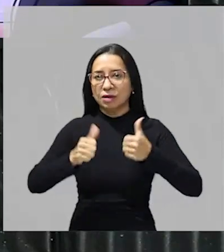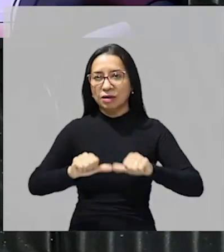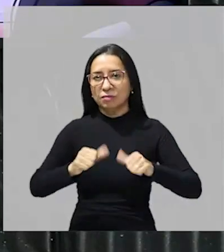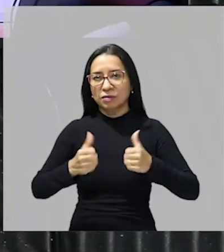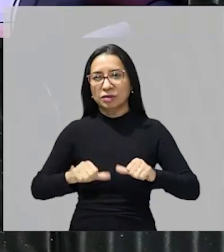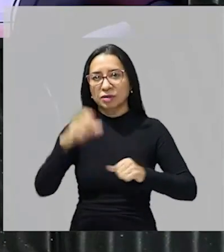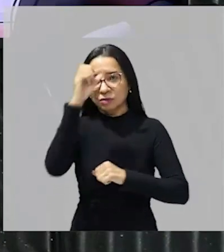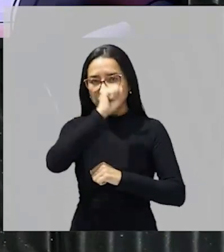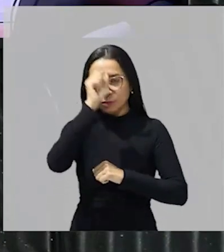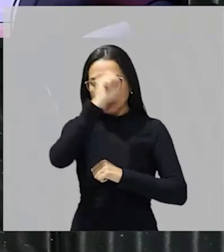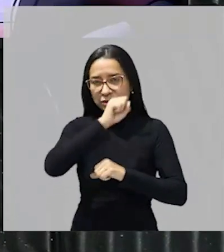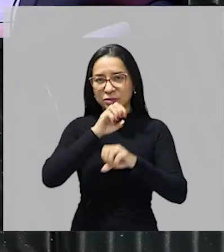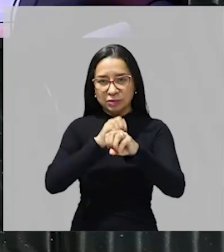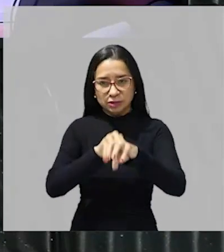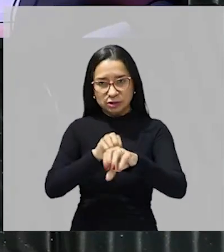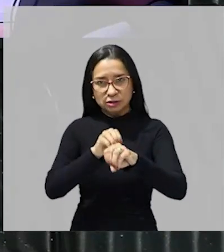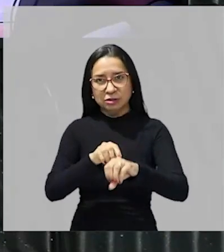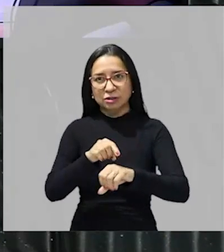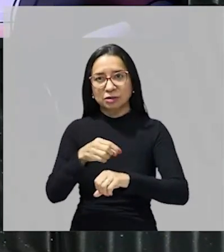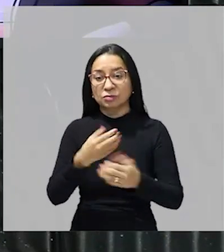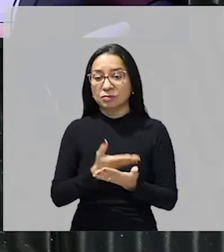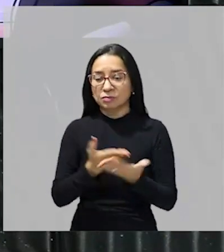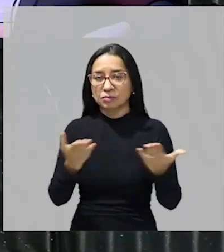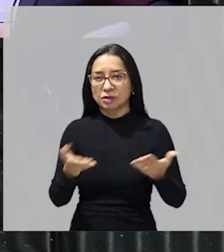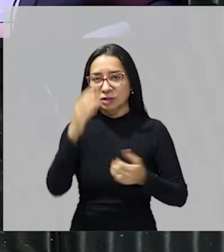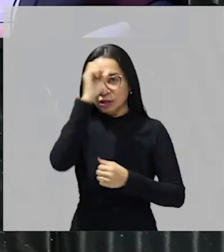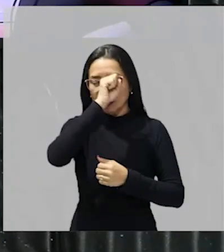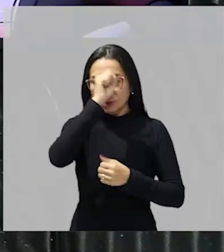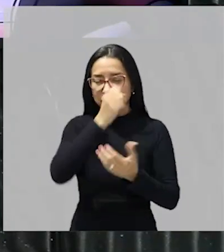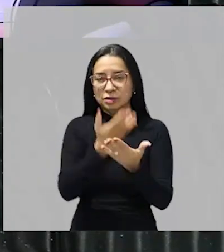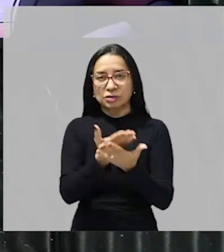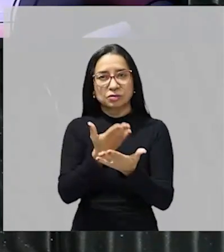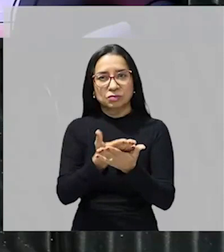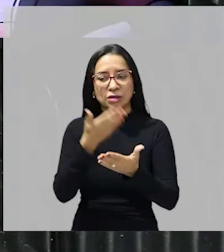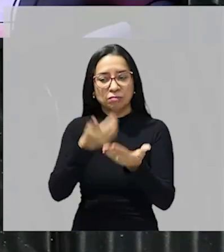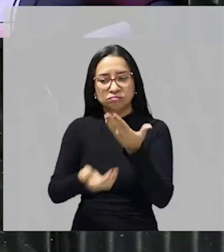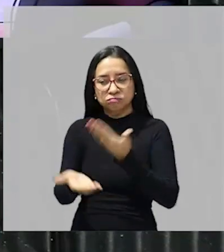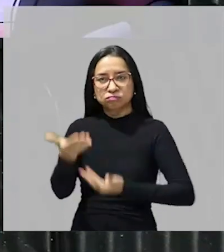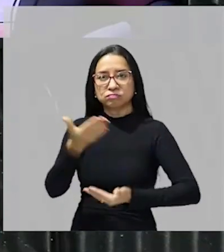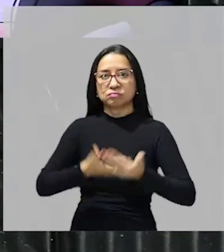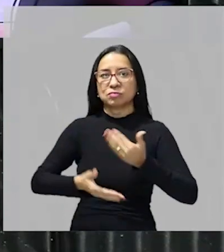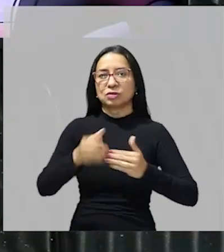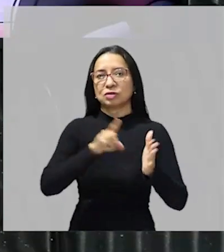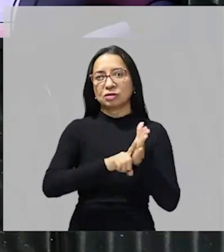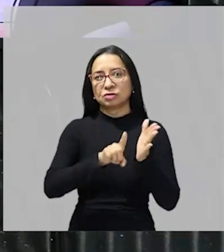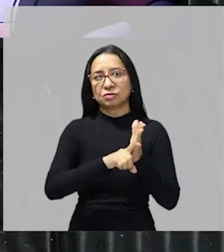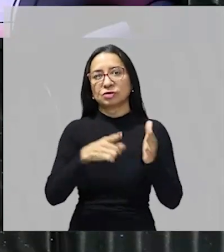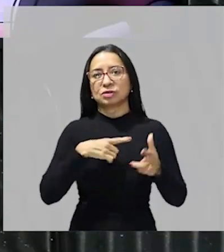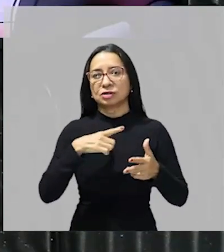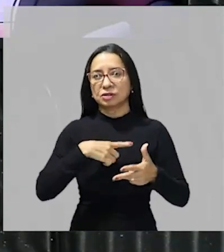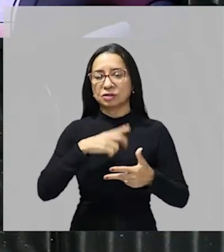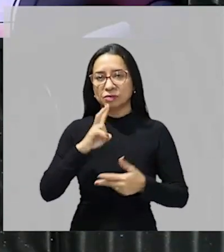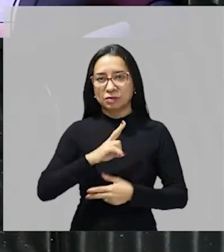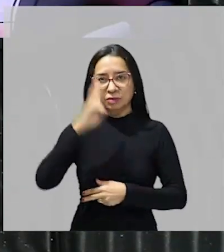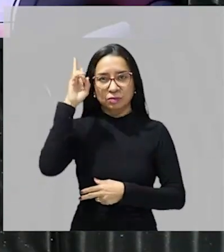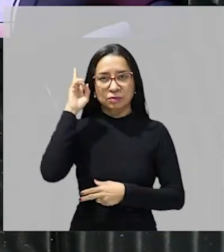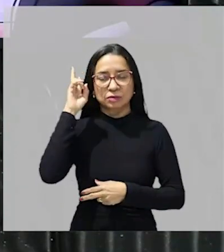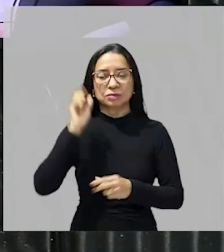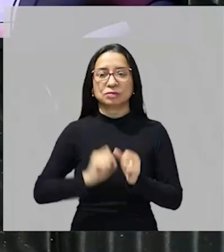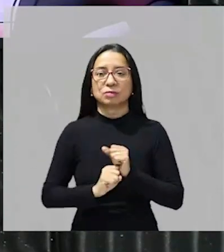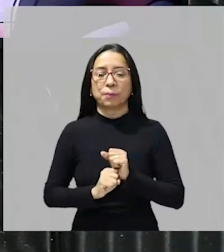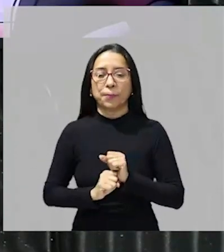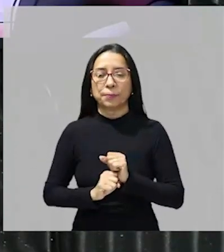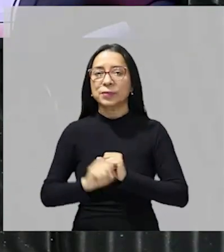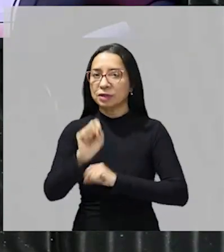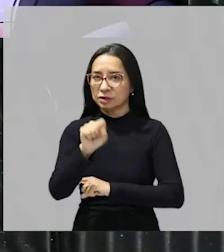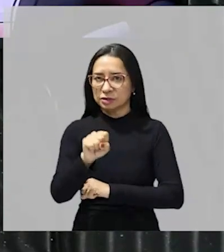vocês, ensinando vocês a aprender, estudar através das questões que já caíram nos vestibulares. Pois é, então